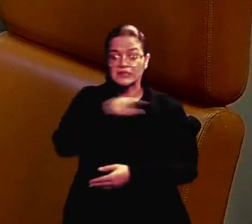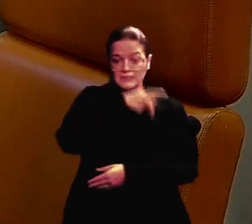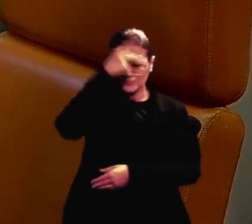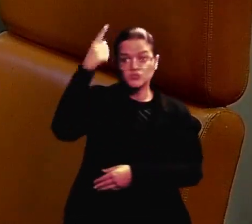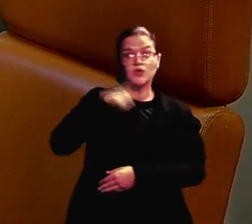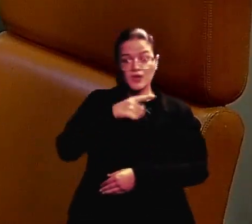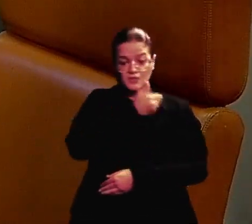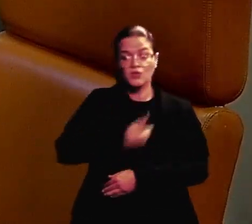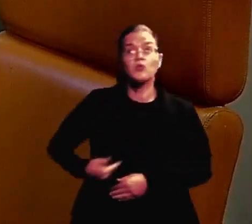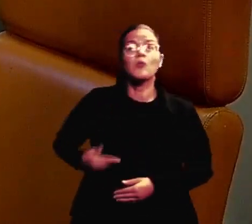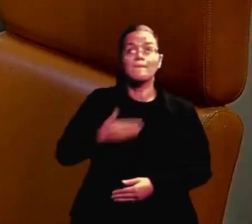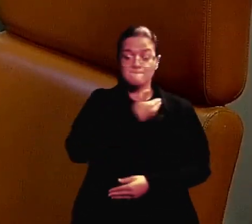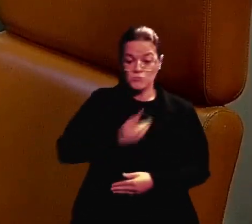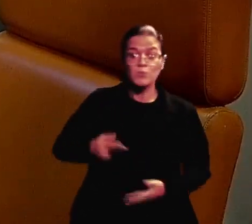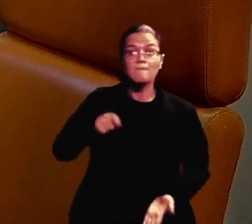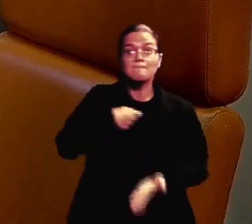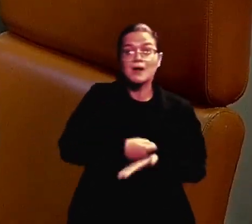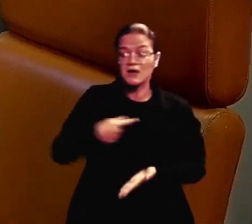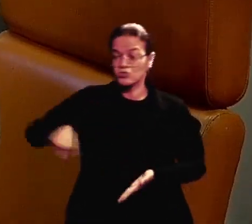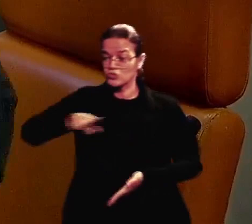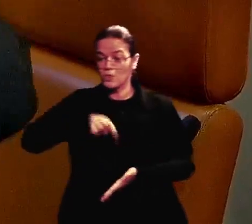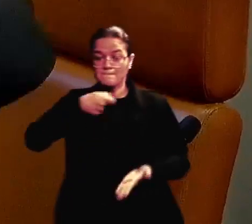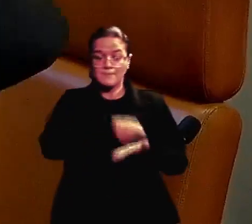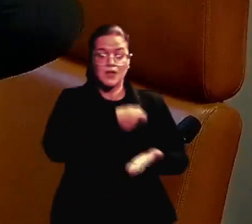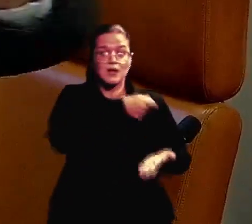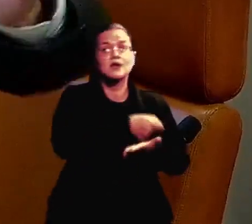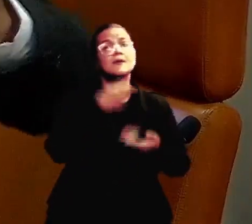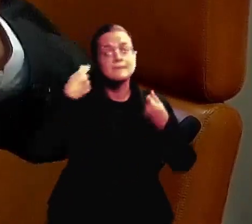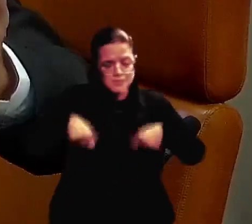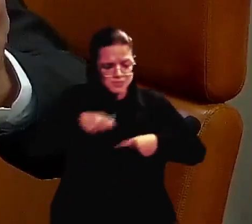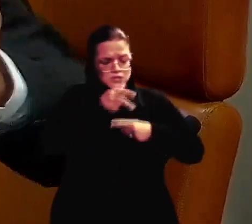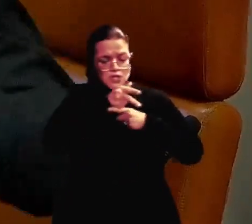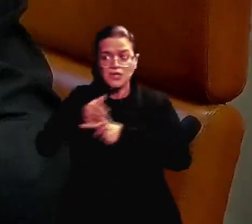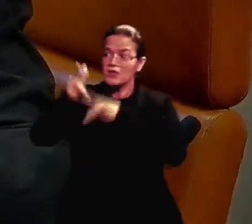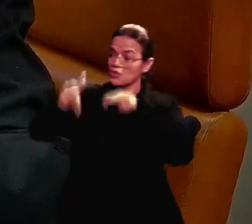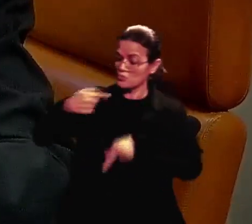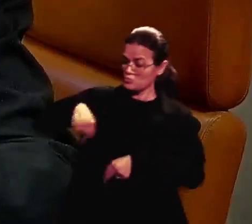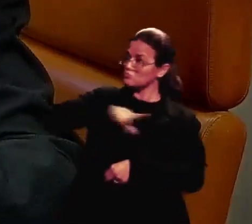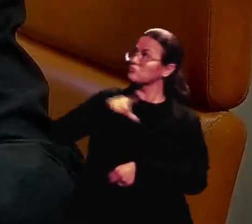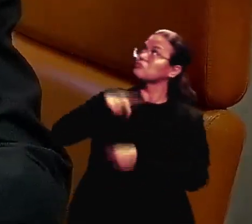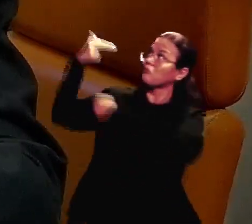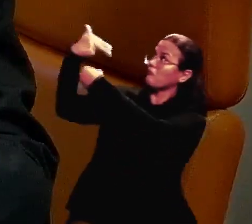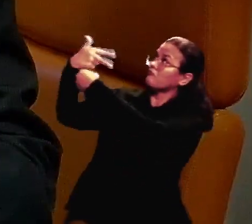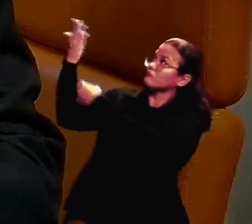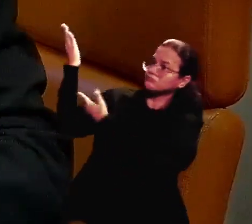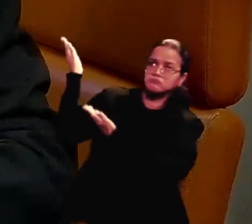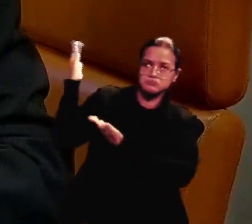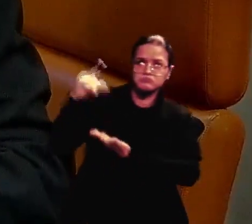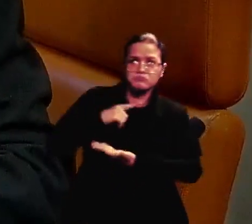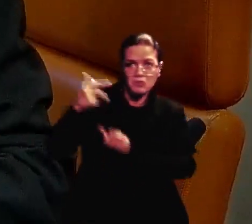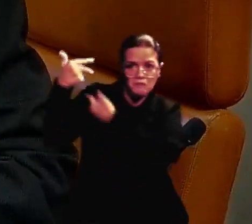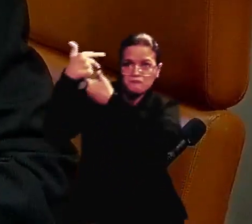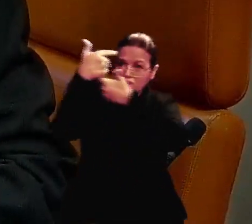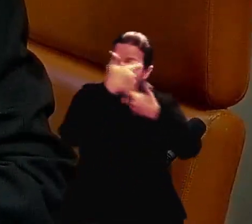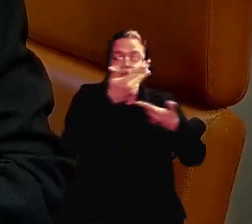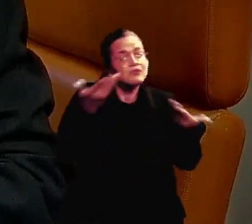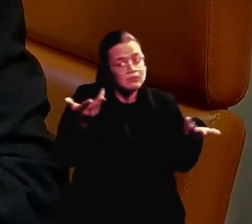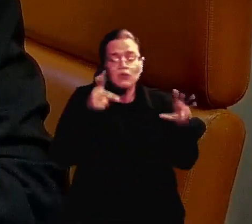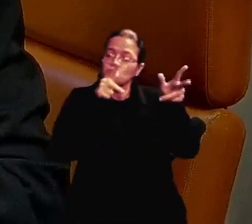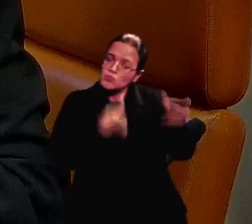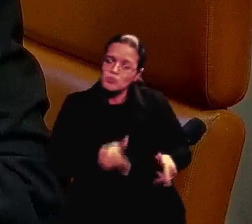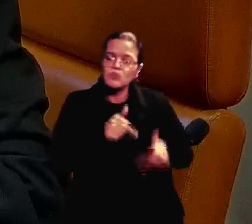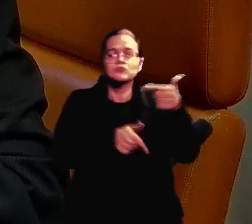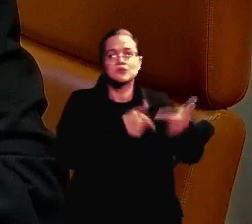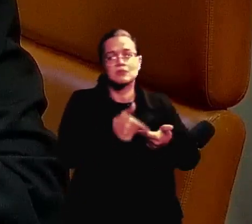eles são agentes públicos, pagos pelo dinheiro público, e, portanto, tem que ter câmera igual aqui, ó. Aqui nós não estamos. Eu não, né? Então, é isso, eu não